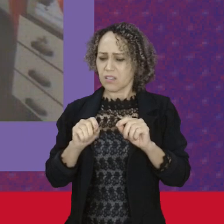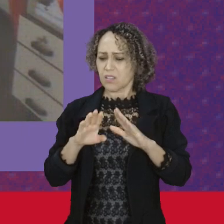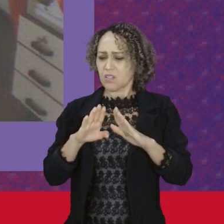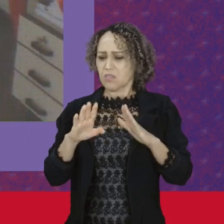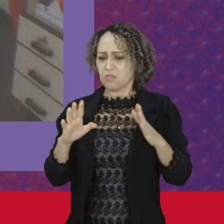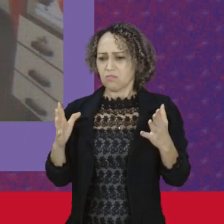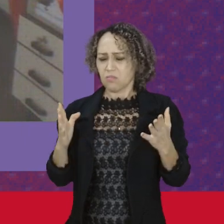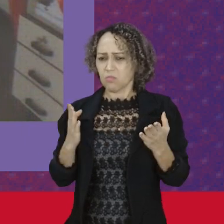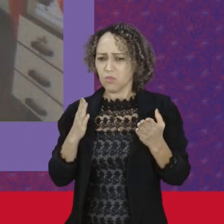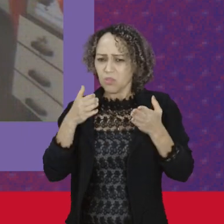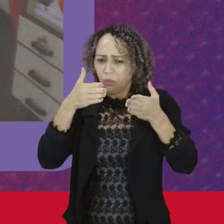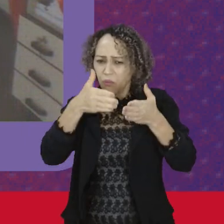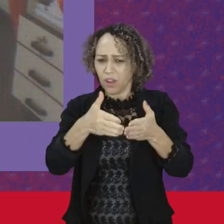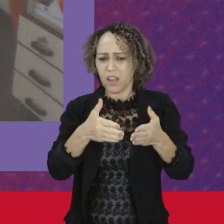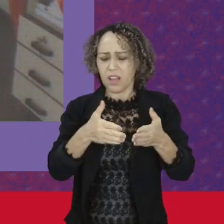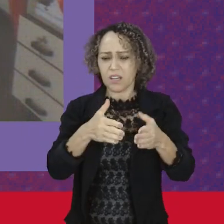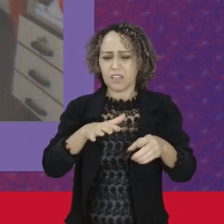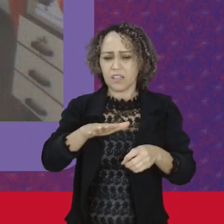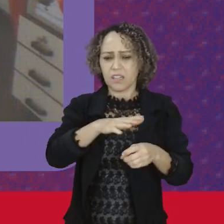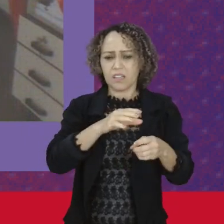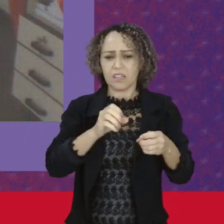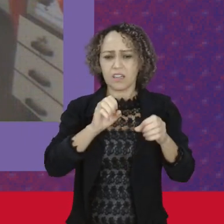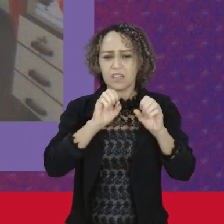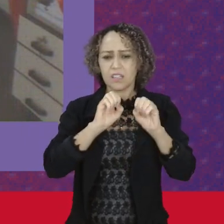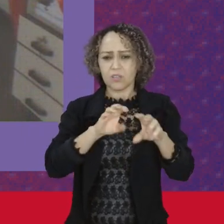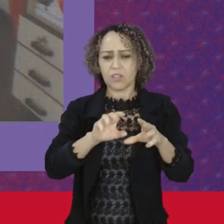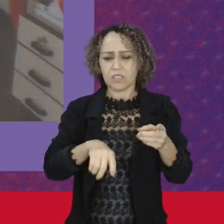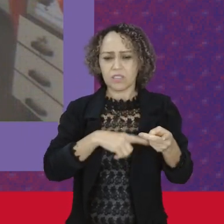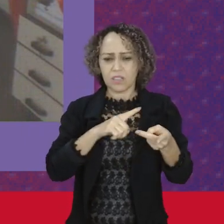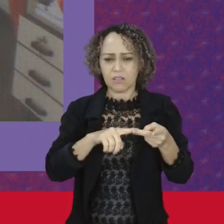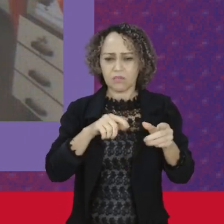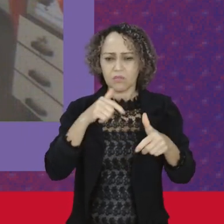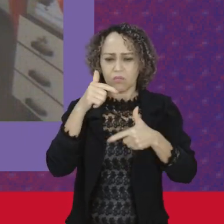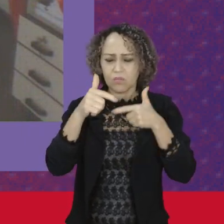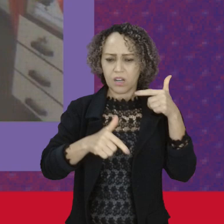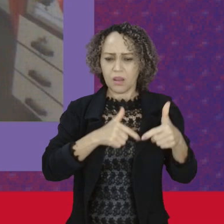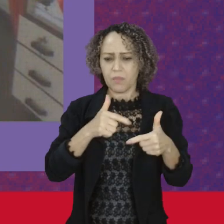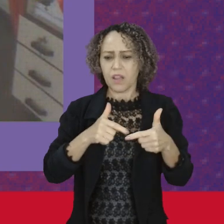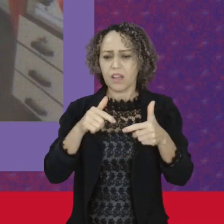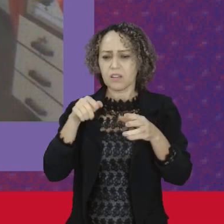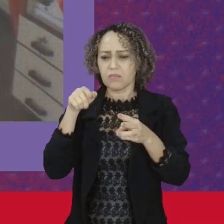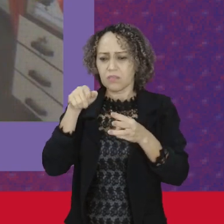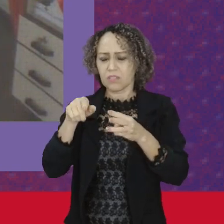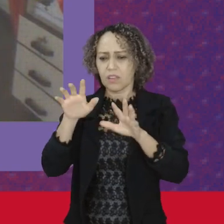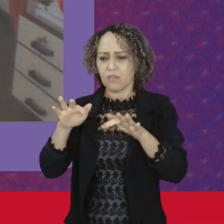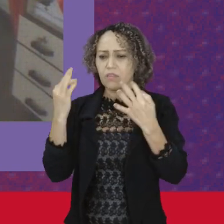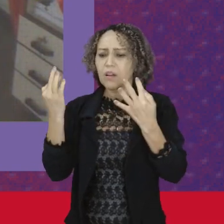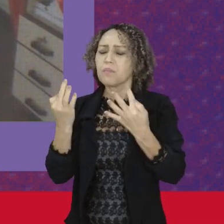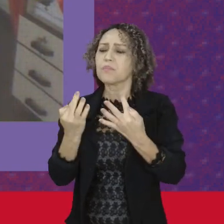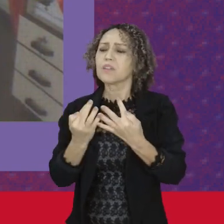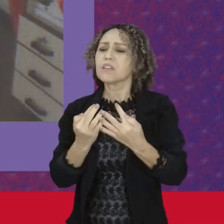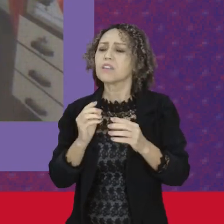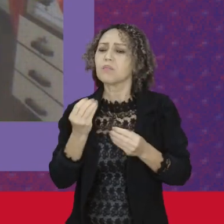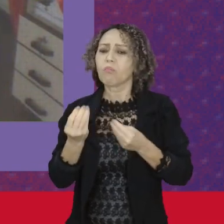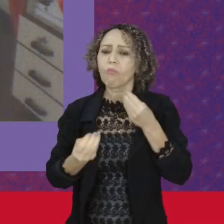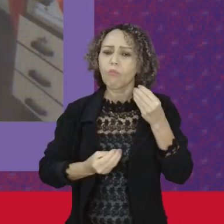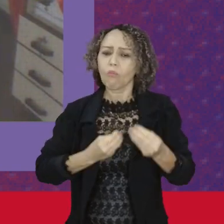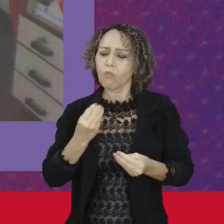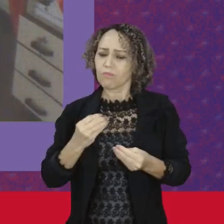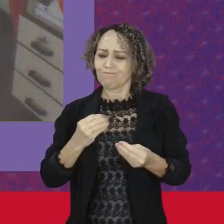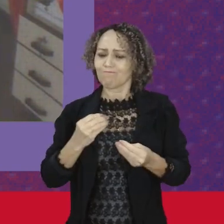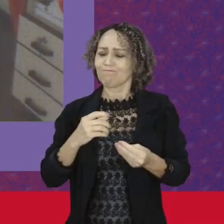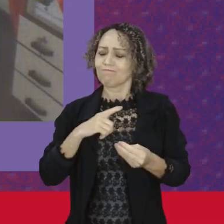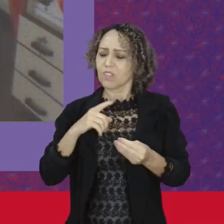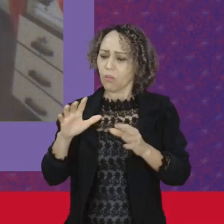na educação, no trabalho e na família, no sentido de ter uma família